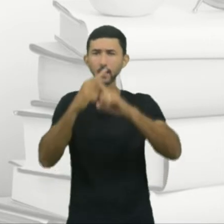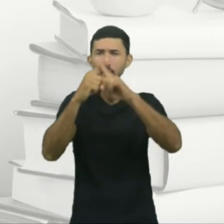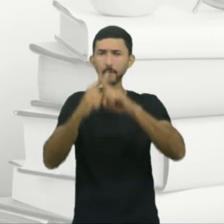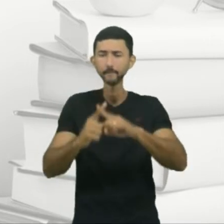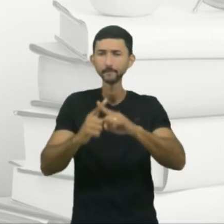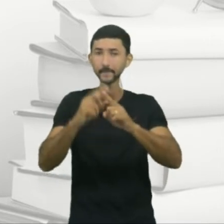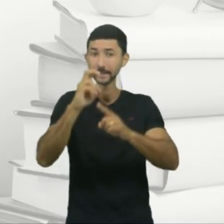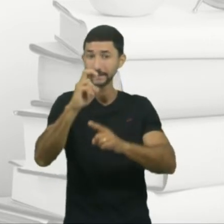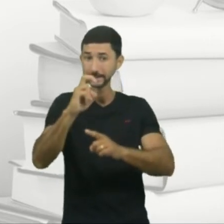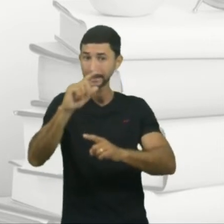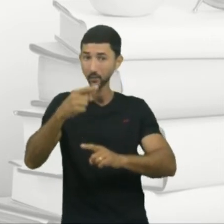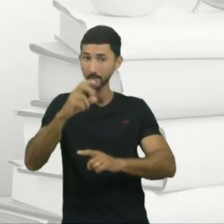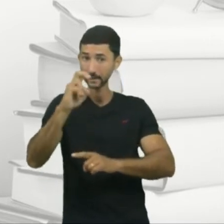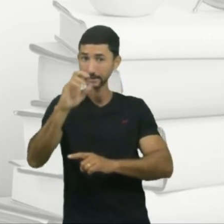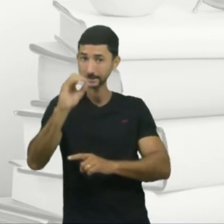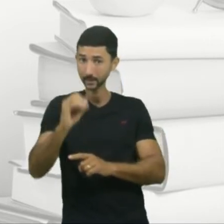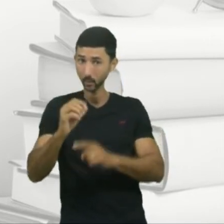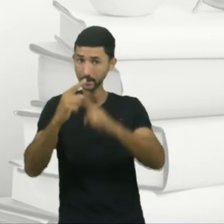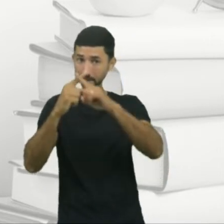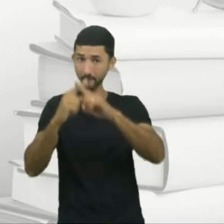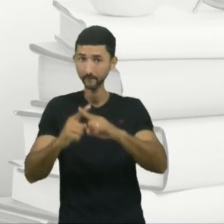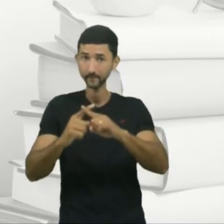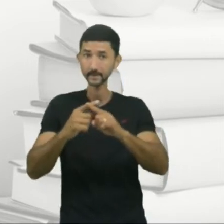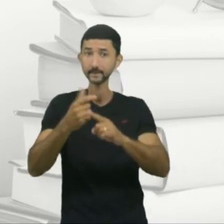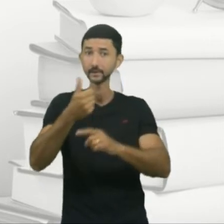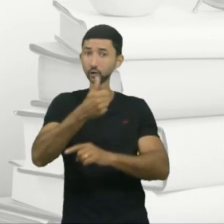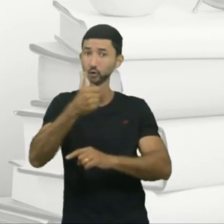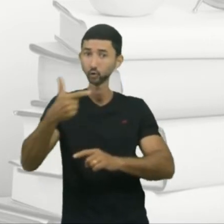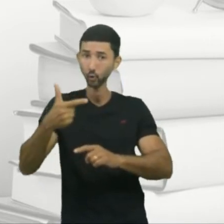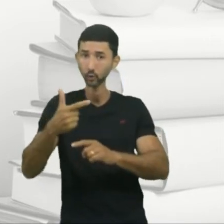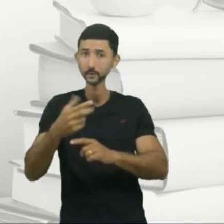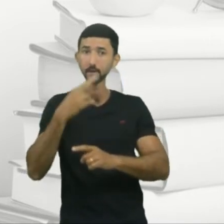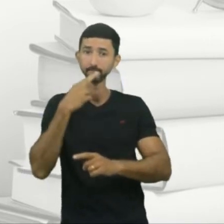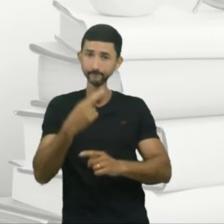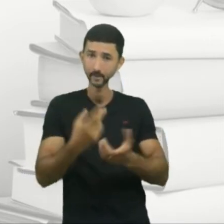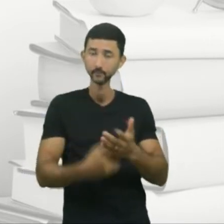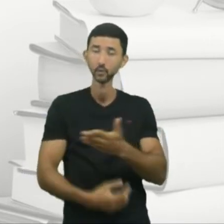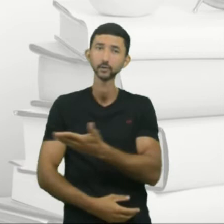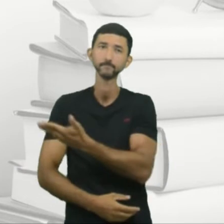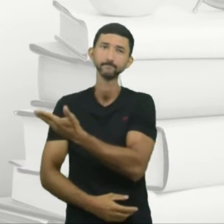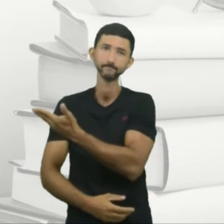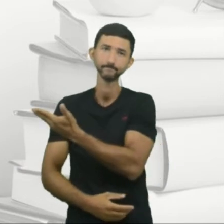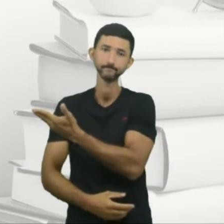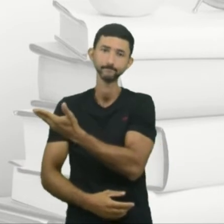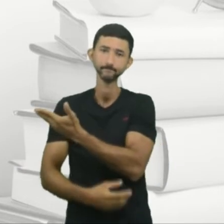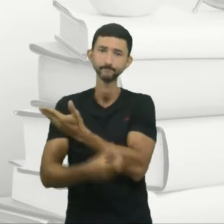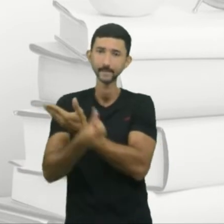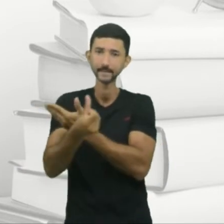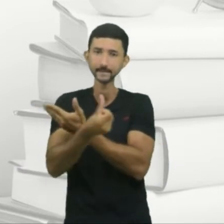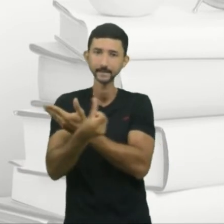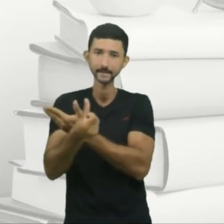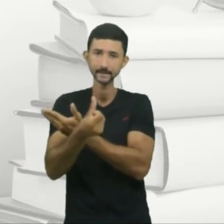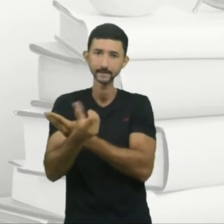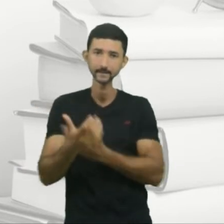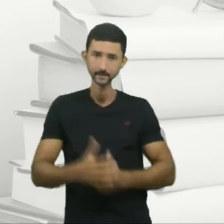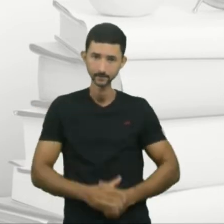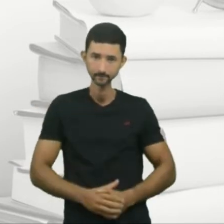multiplica 5,50 vezes 12, você tem a resposta de quanto? 66.